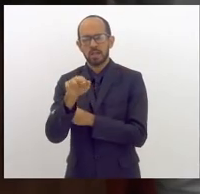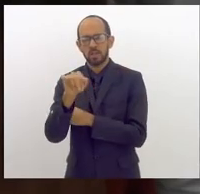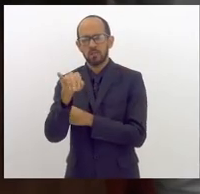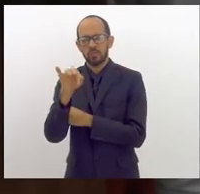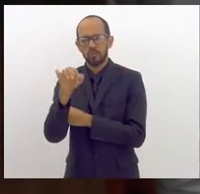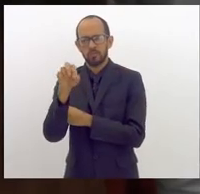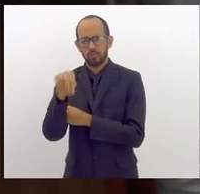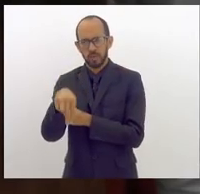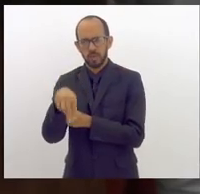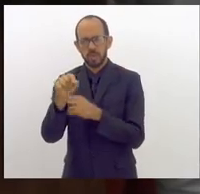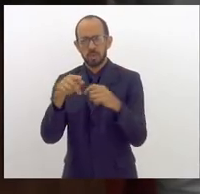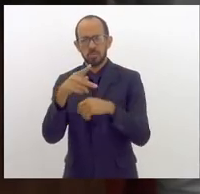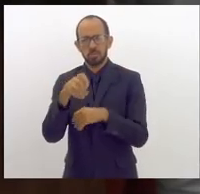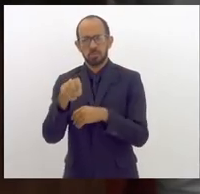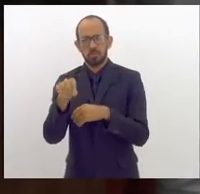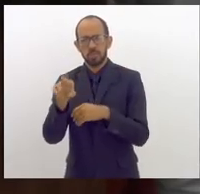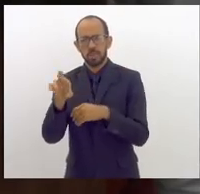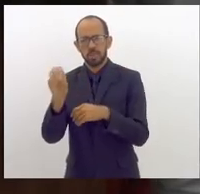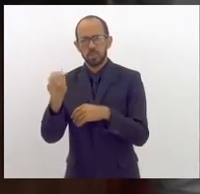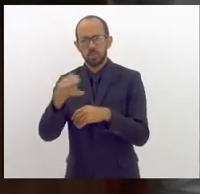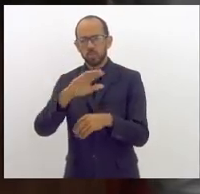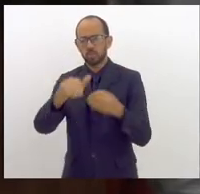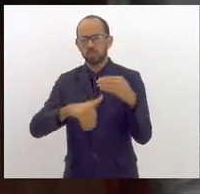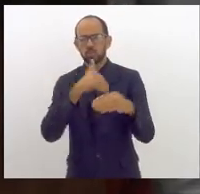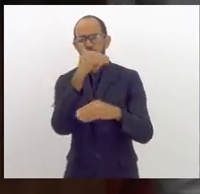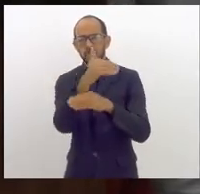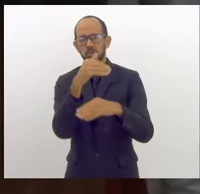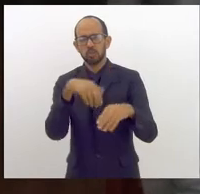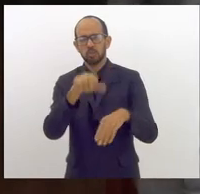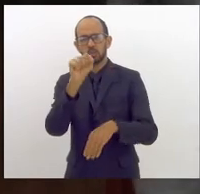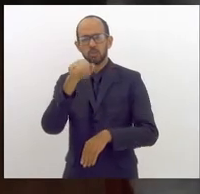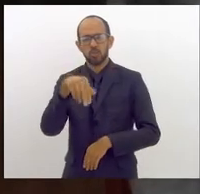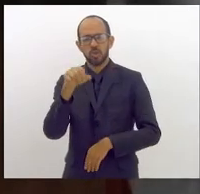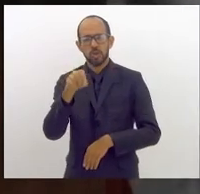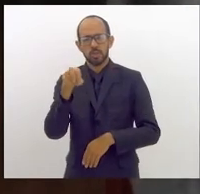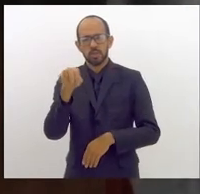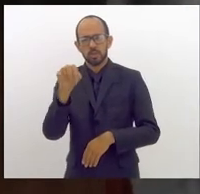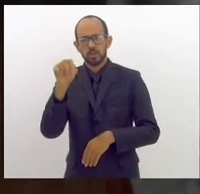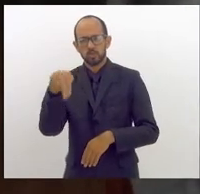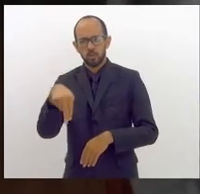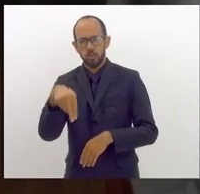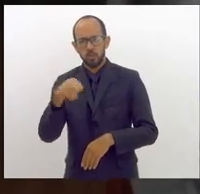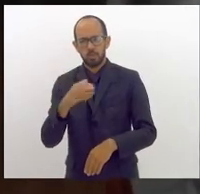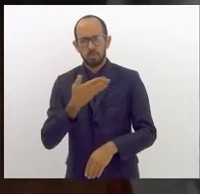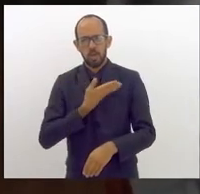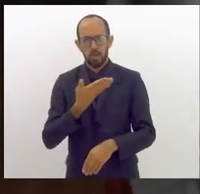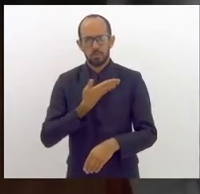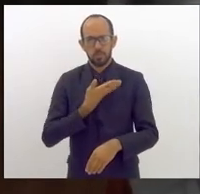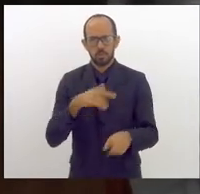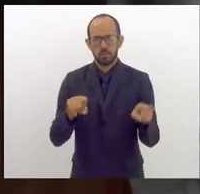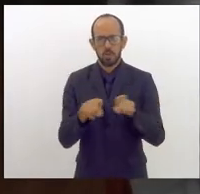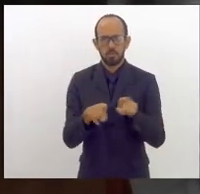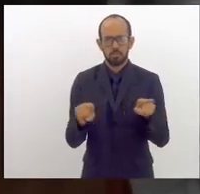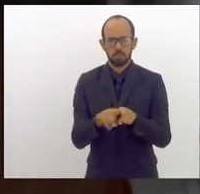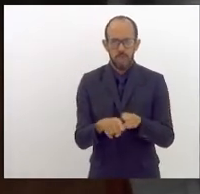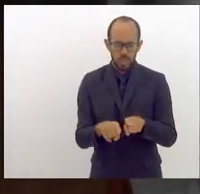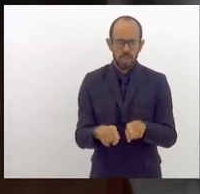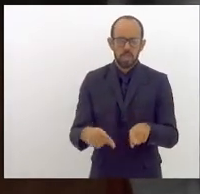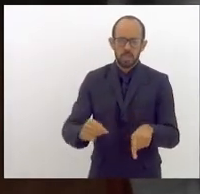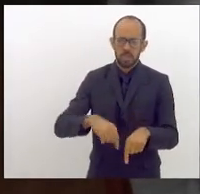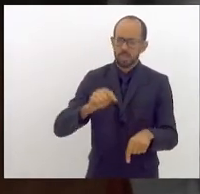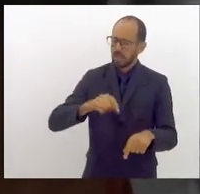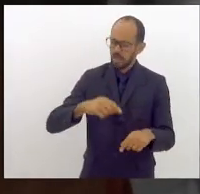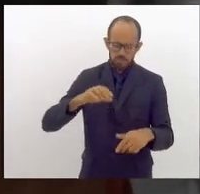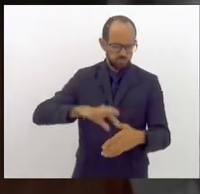Oliveira e sobretudo meu amigo Anderson quack uma legítima e genuína liderança